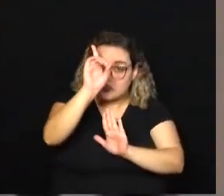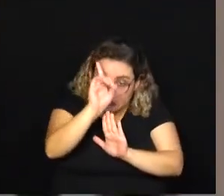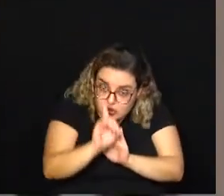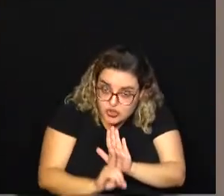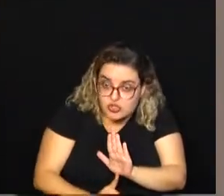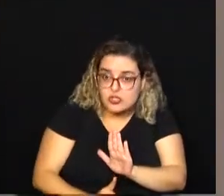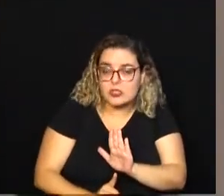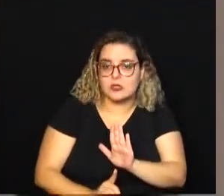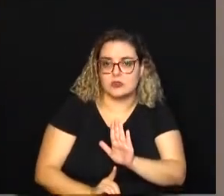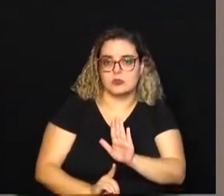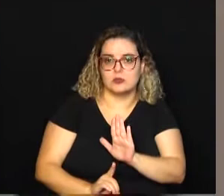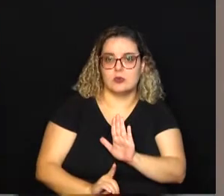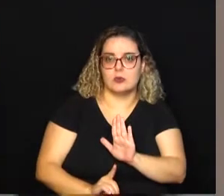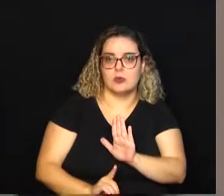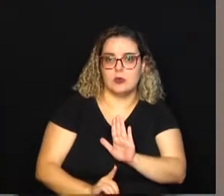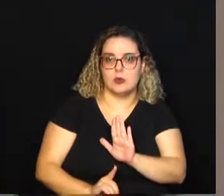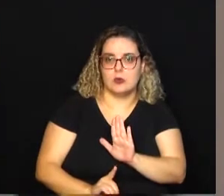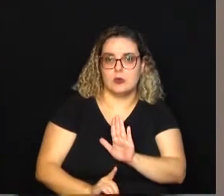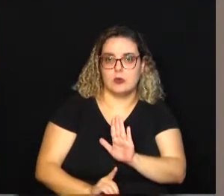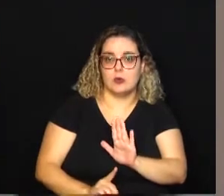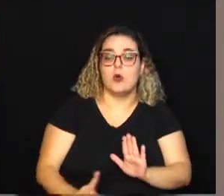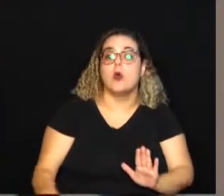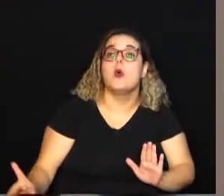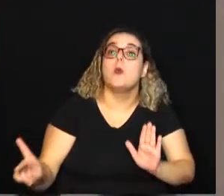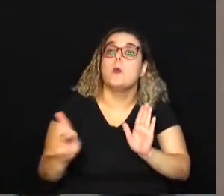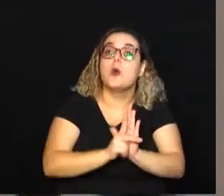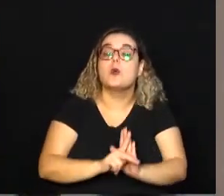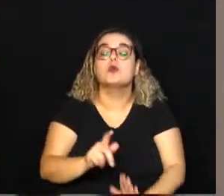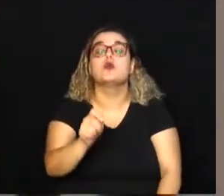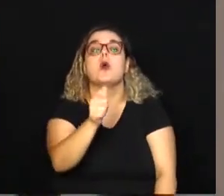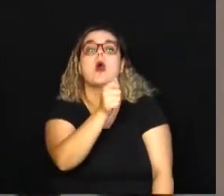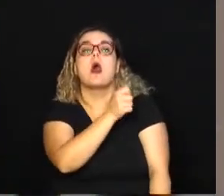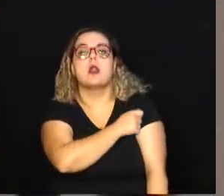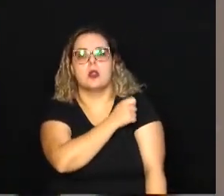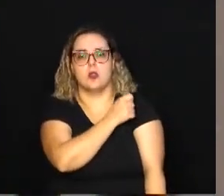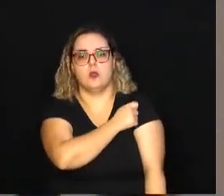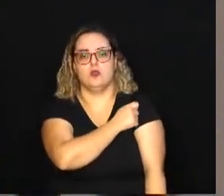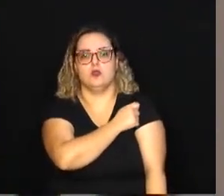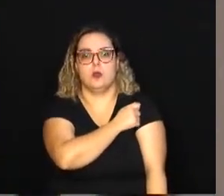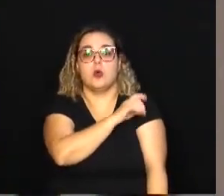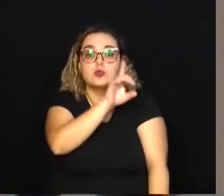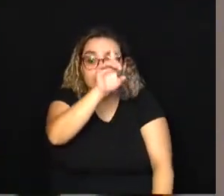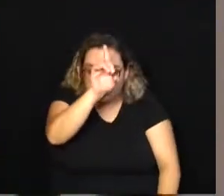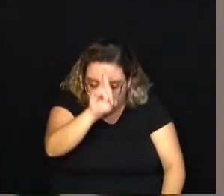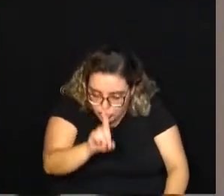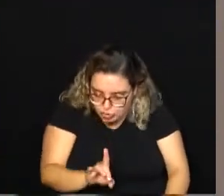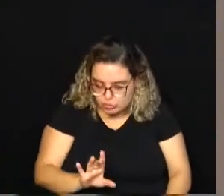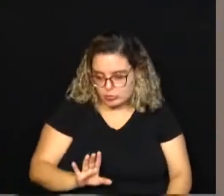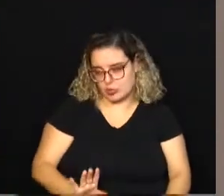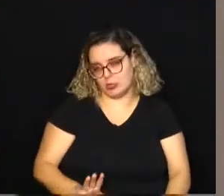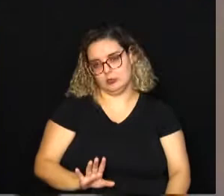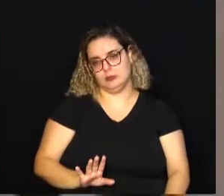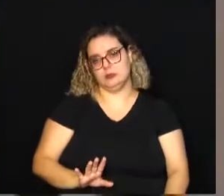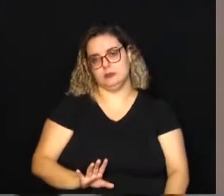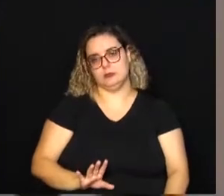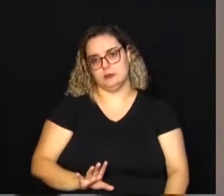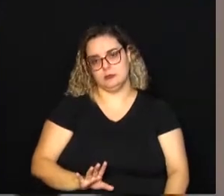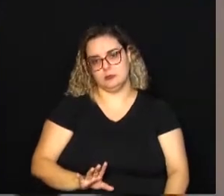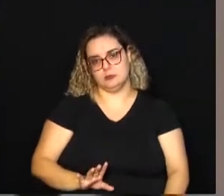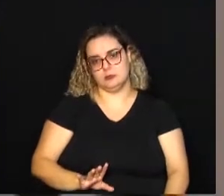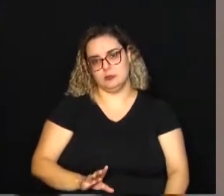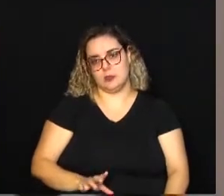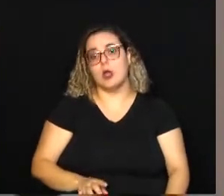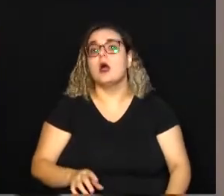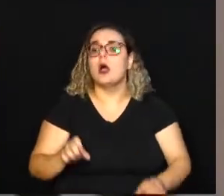que é do aluno. E assim como ele tem o direito a fazer